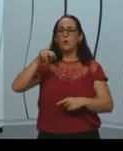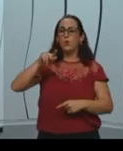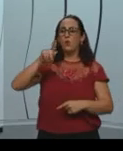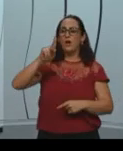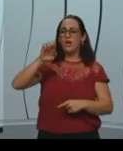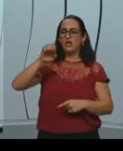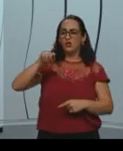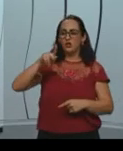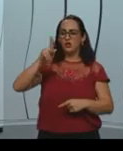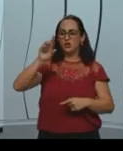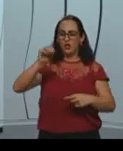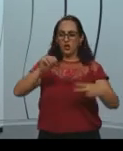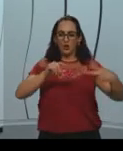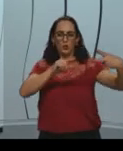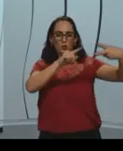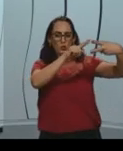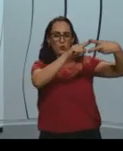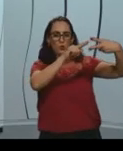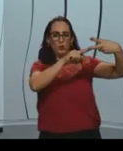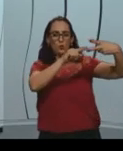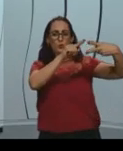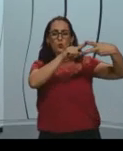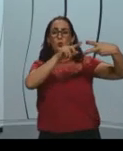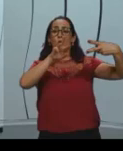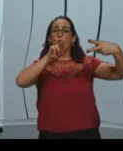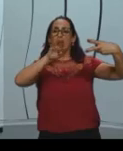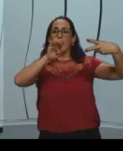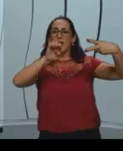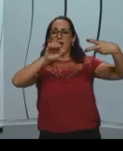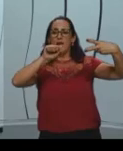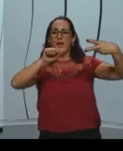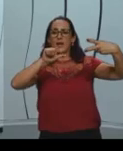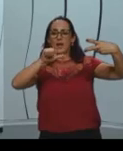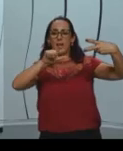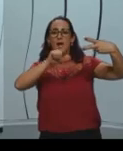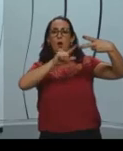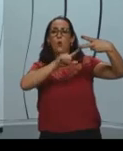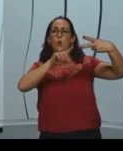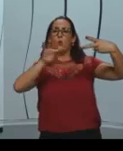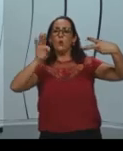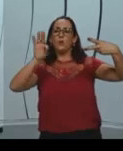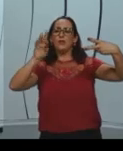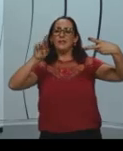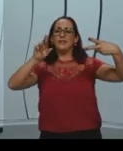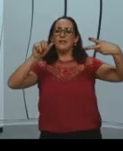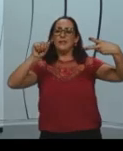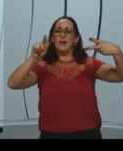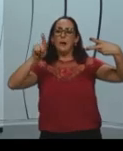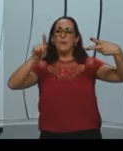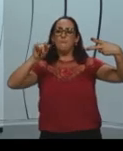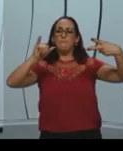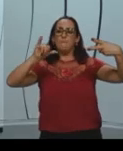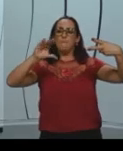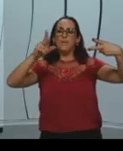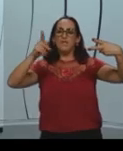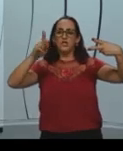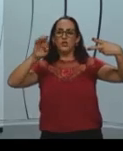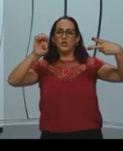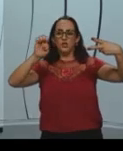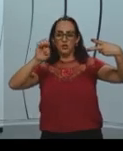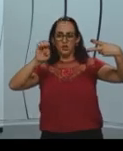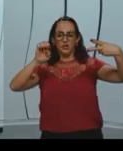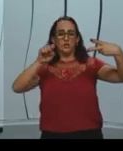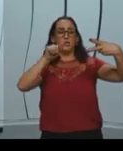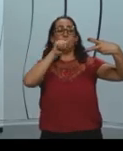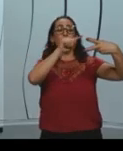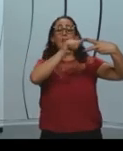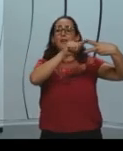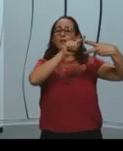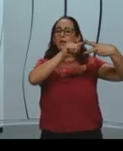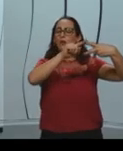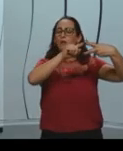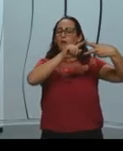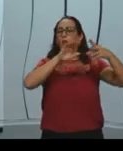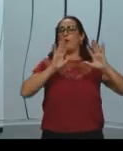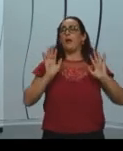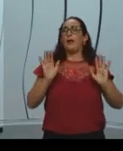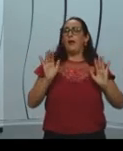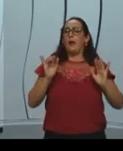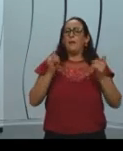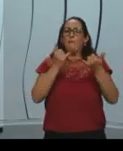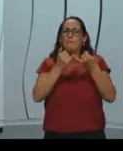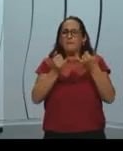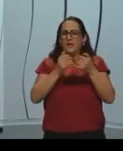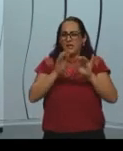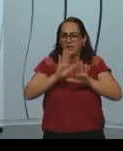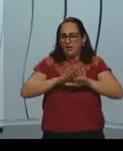os engenhos trapiches, né? Os reais eram aqueles mais elaborados, vamos dizer assim. Então, eles tinham